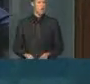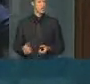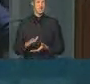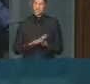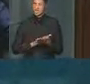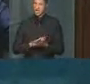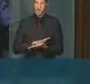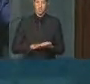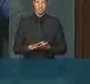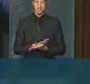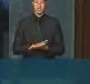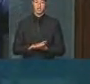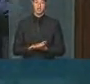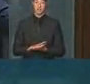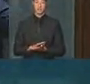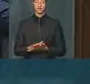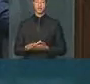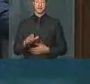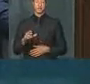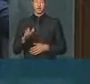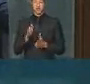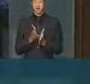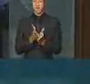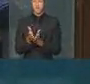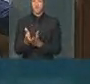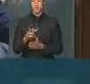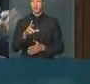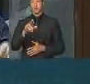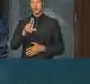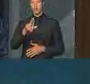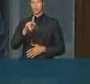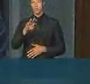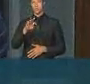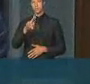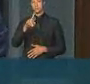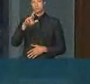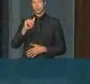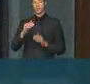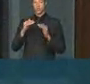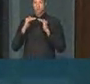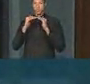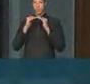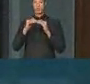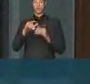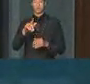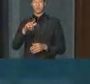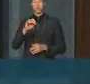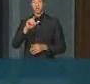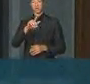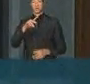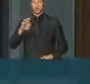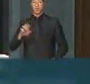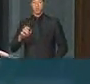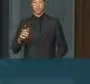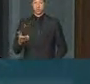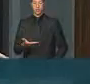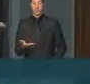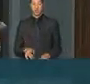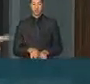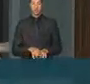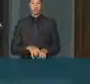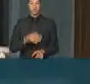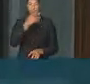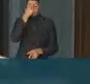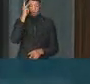aceitar a via da ruptura democrática a via do golpe a via